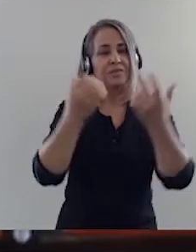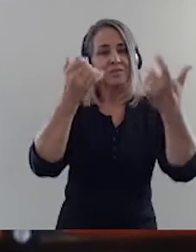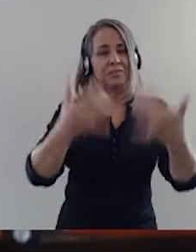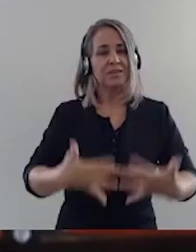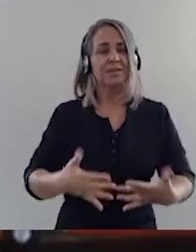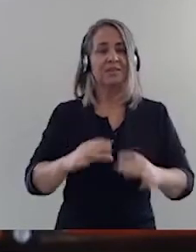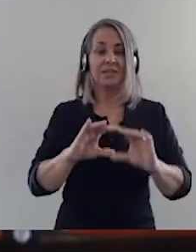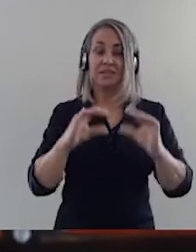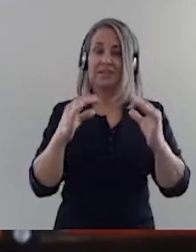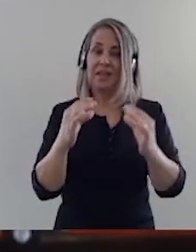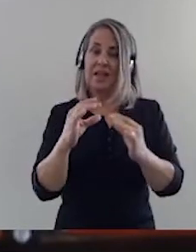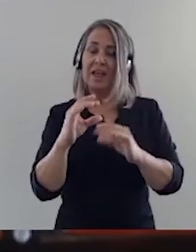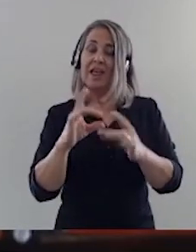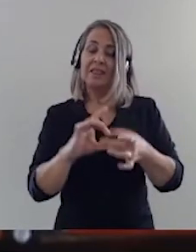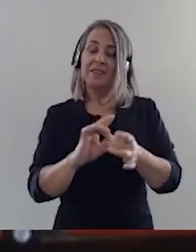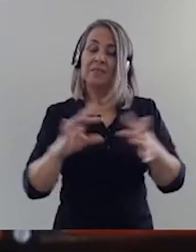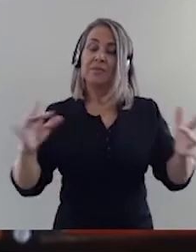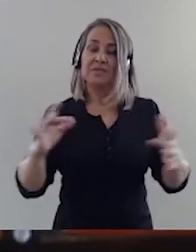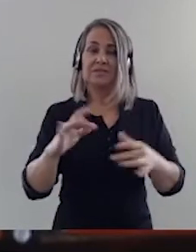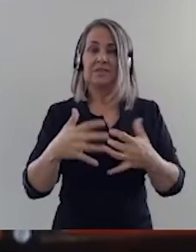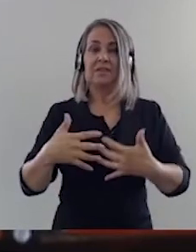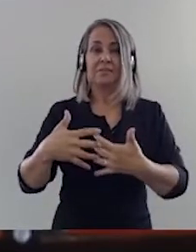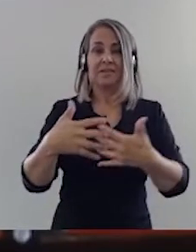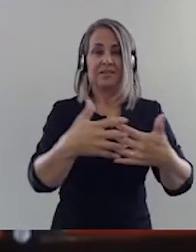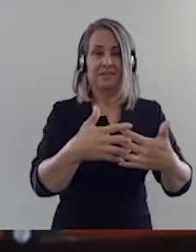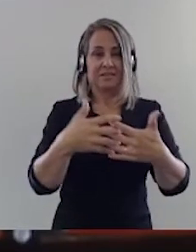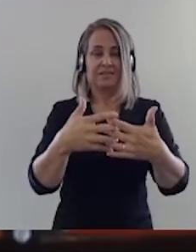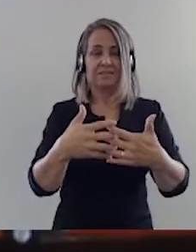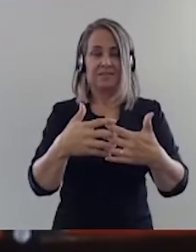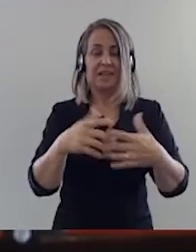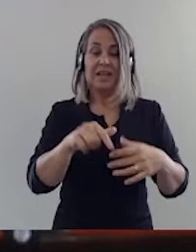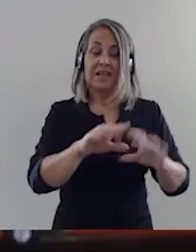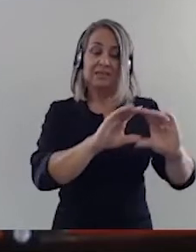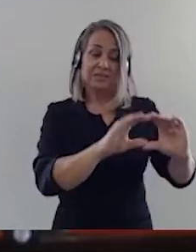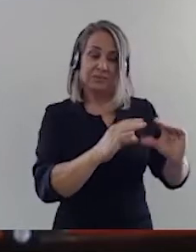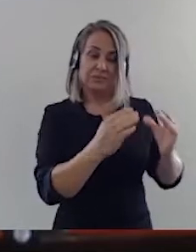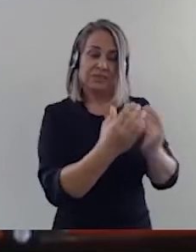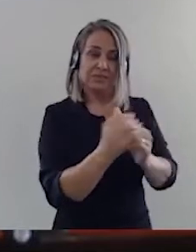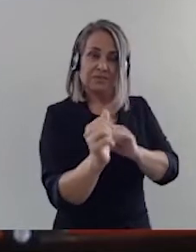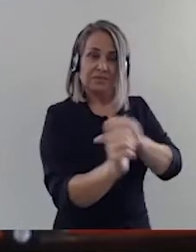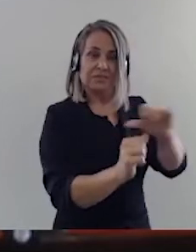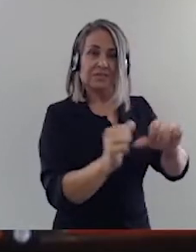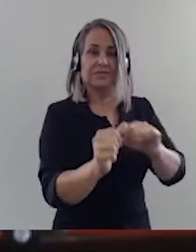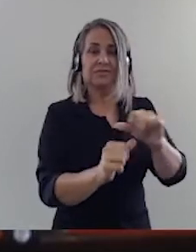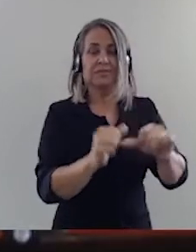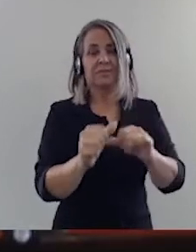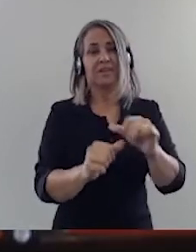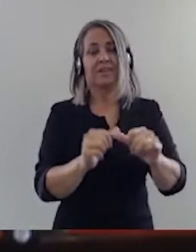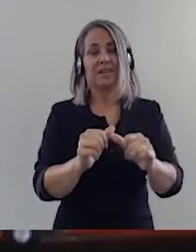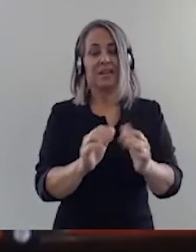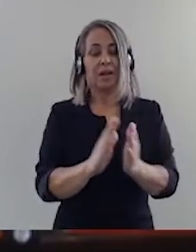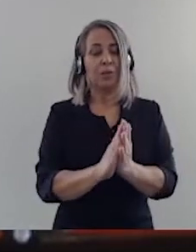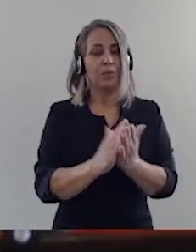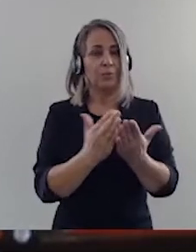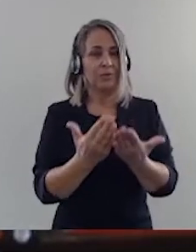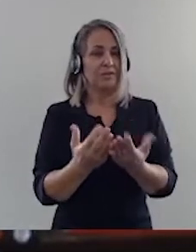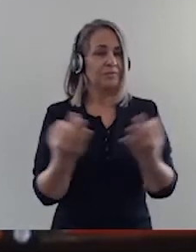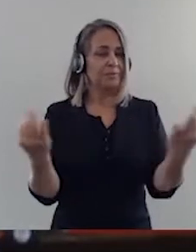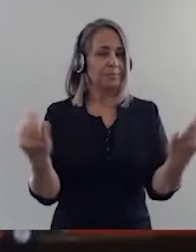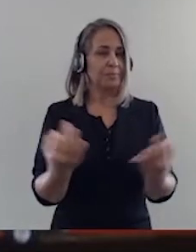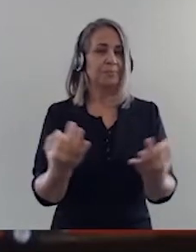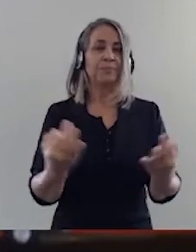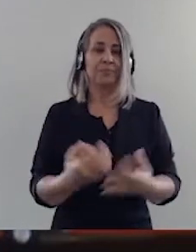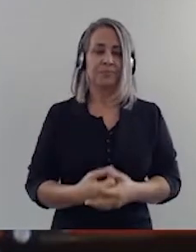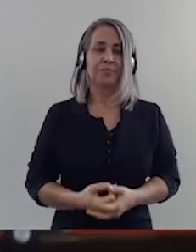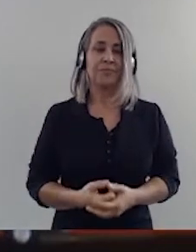democracia americana. E essas conferências foram transformadas num livro notável. Aliás, o último